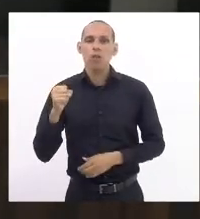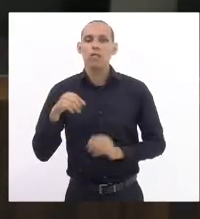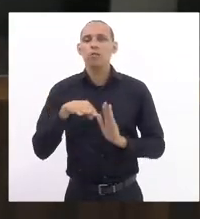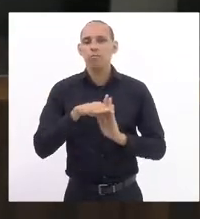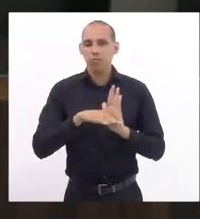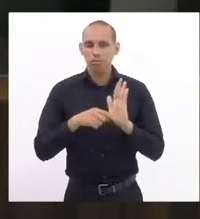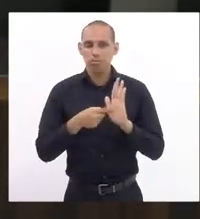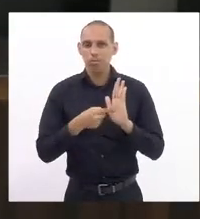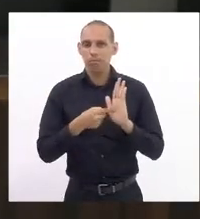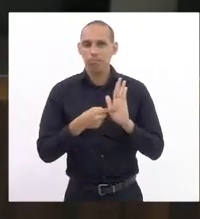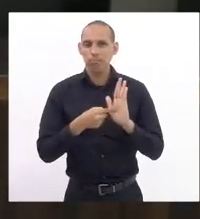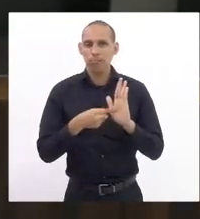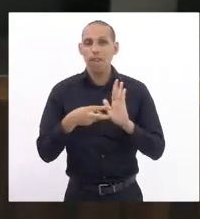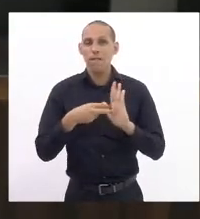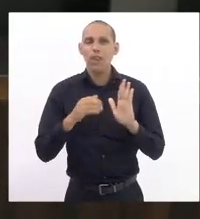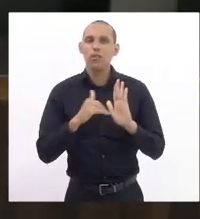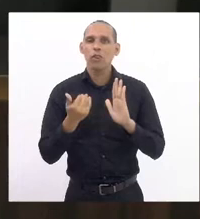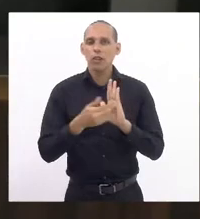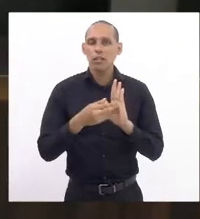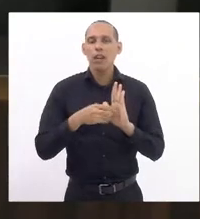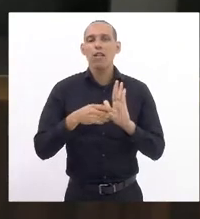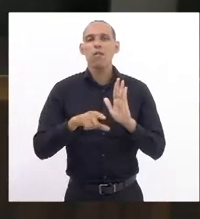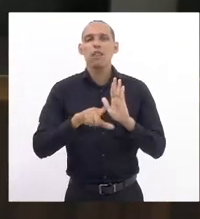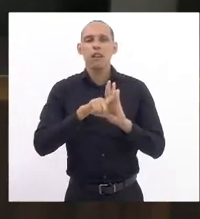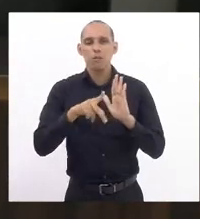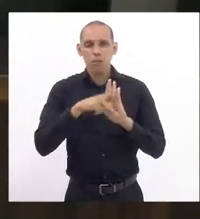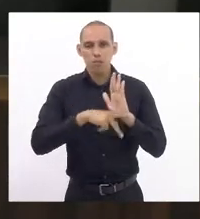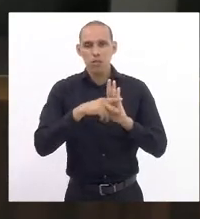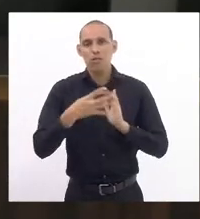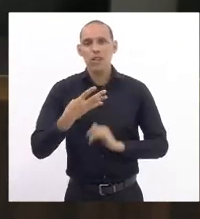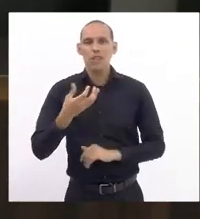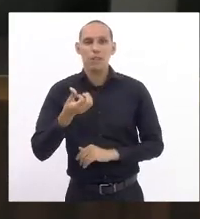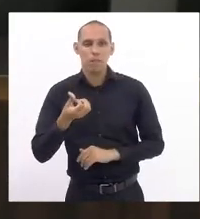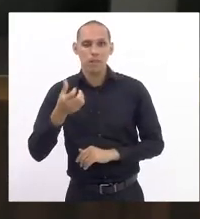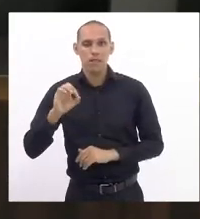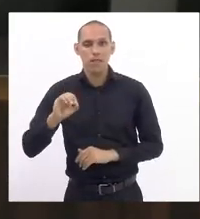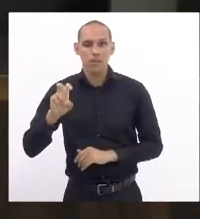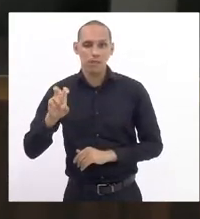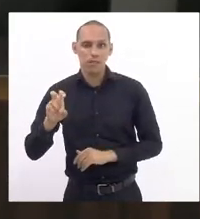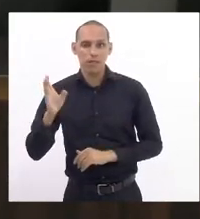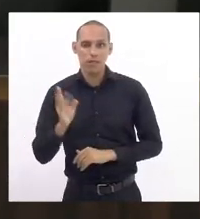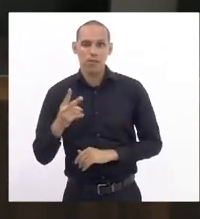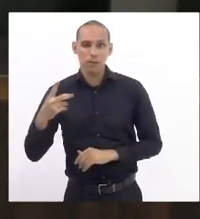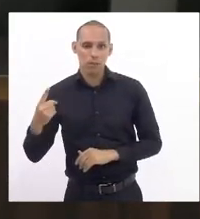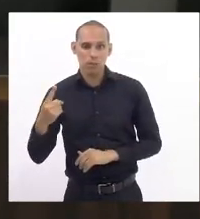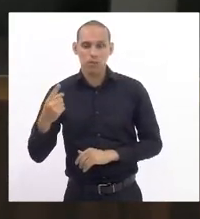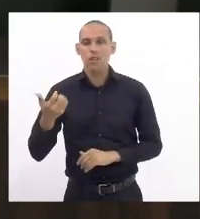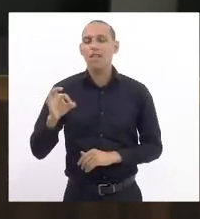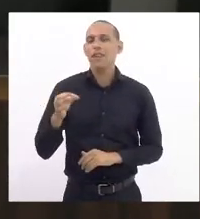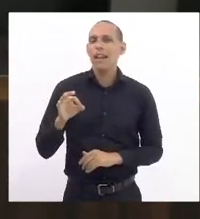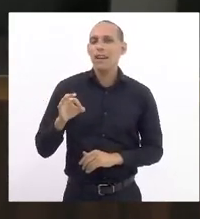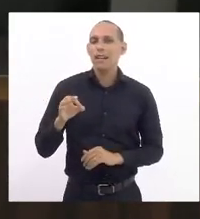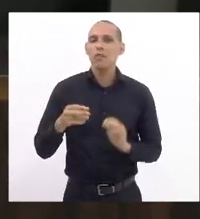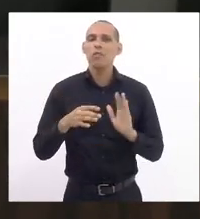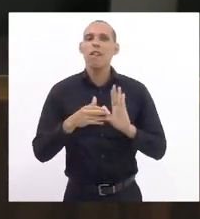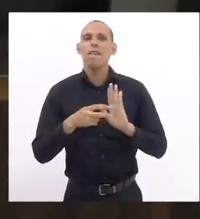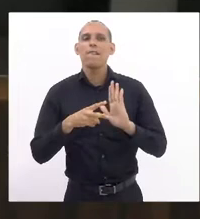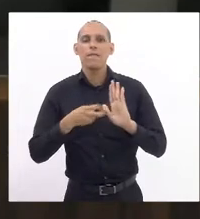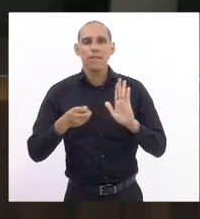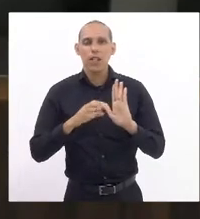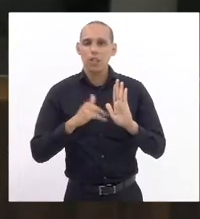pauta, veto total aposto ao projeto de lei 4605, 21. O 10º da pauta, veto total aposto ao projeto de